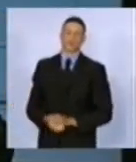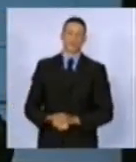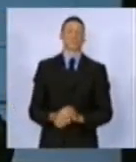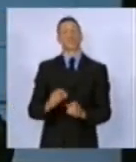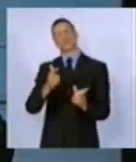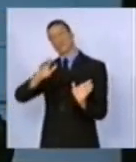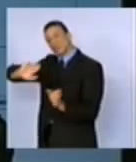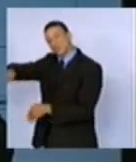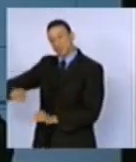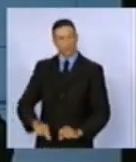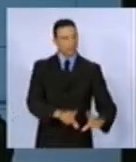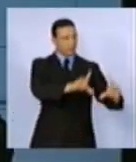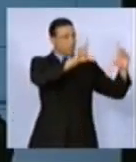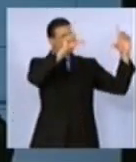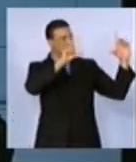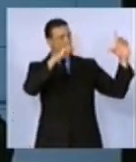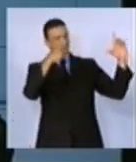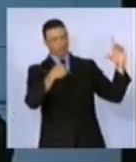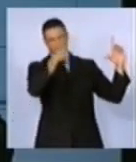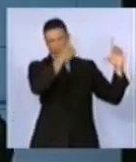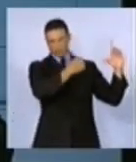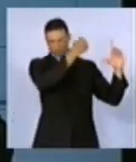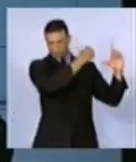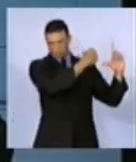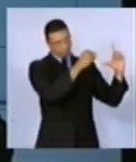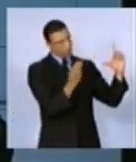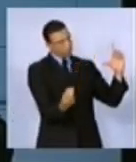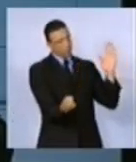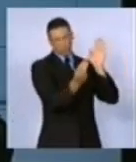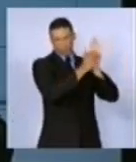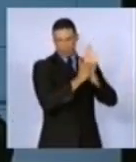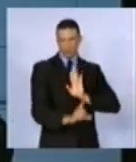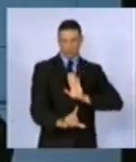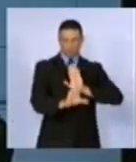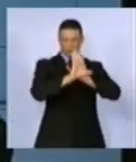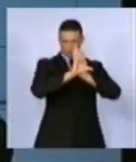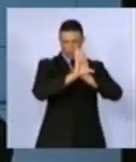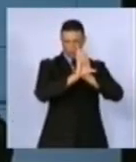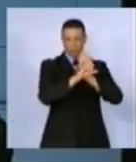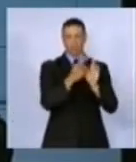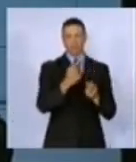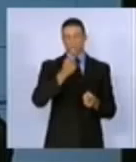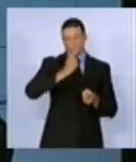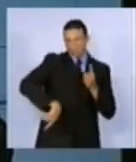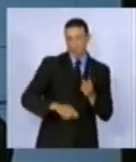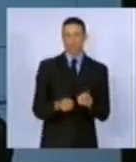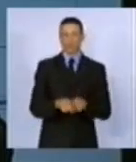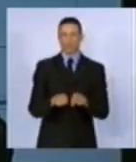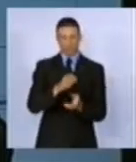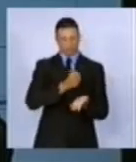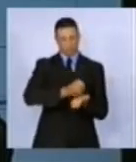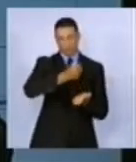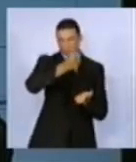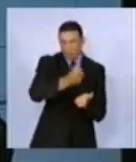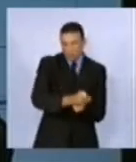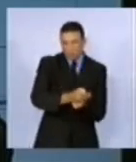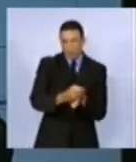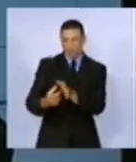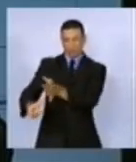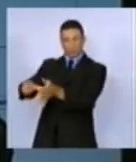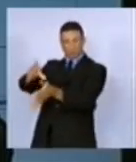gráfico que exemplifica o que a lei estadual permitiria de queima o que o protocolo está propondo com a antecipação